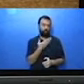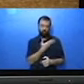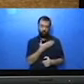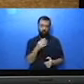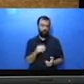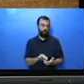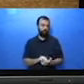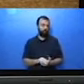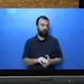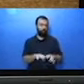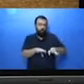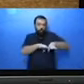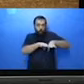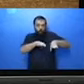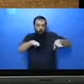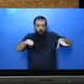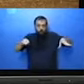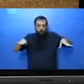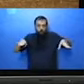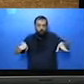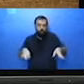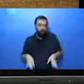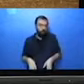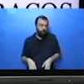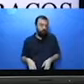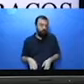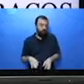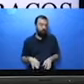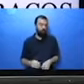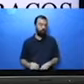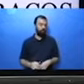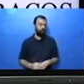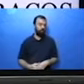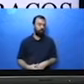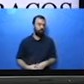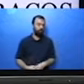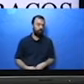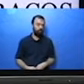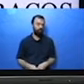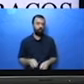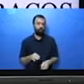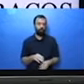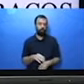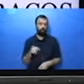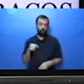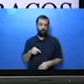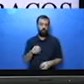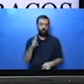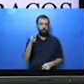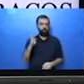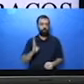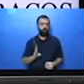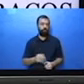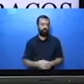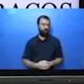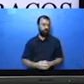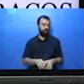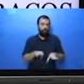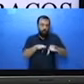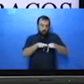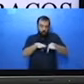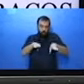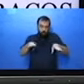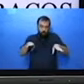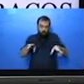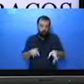né? Então, planície, tudo está plano. No relevo brasileiro, as planícies